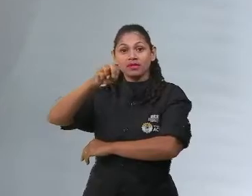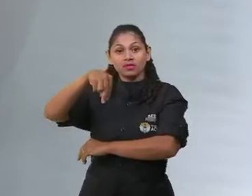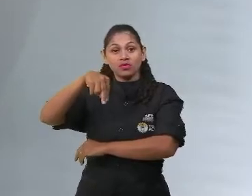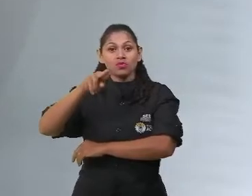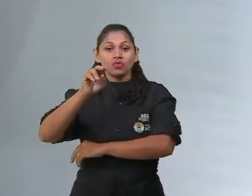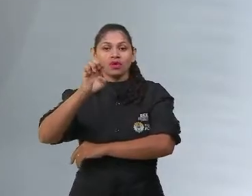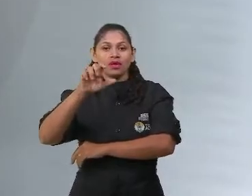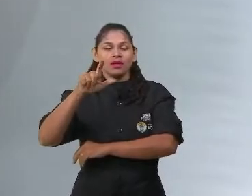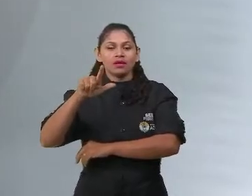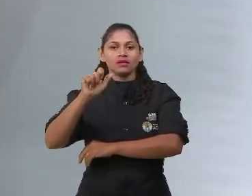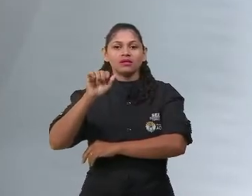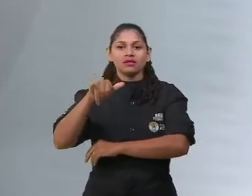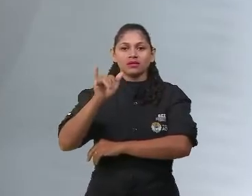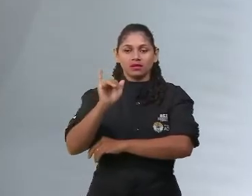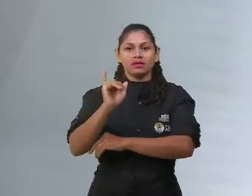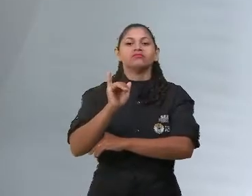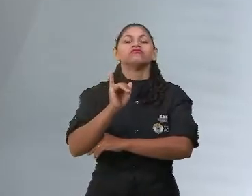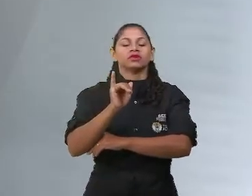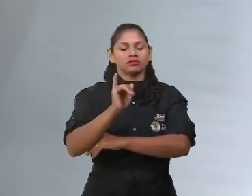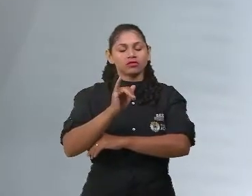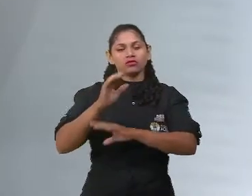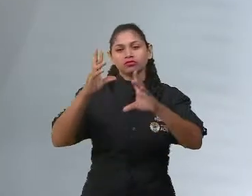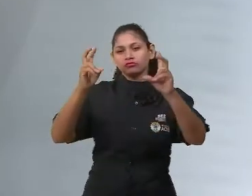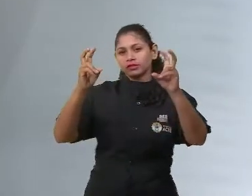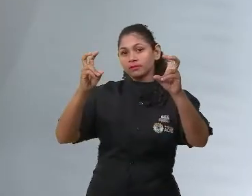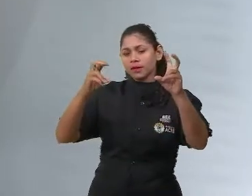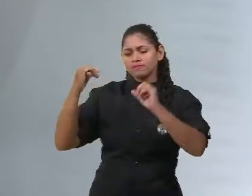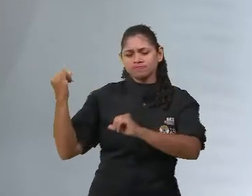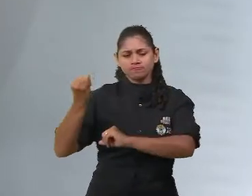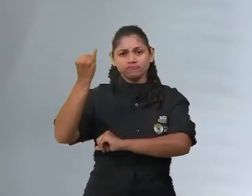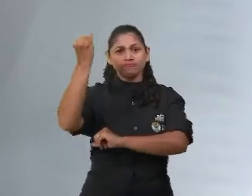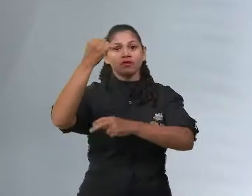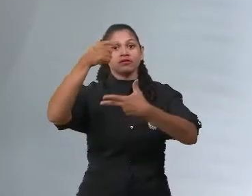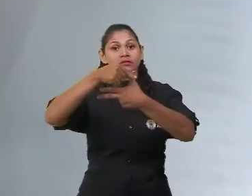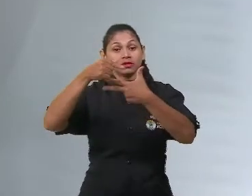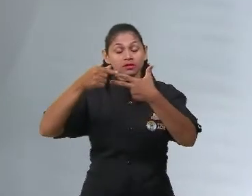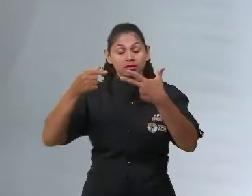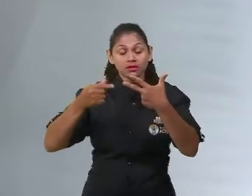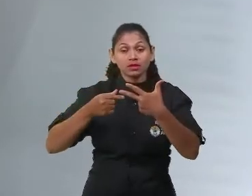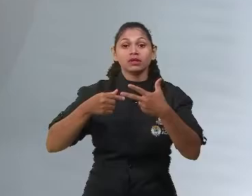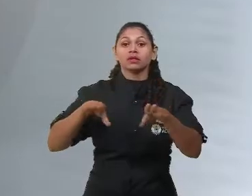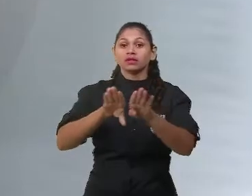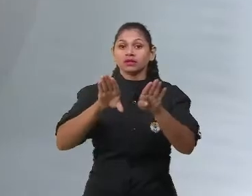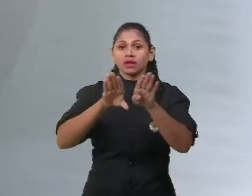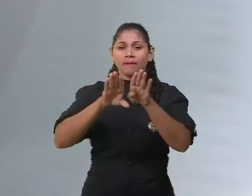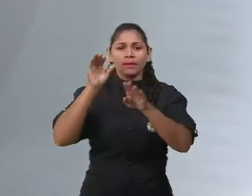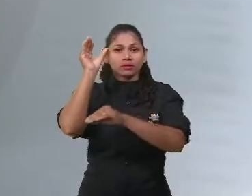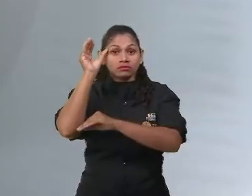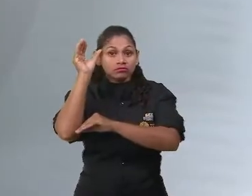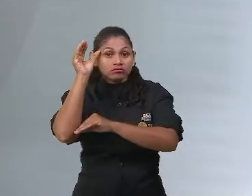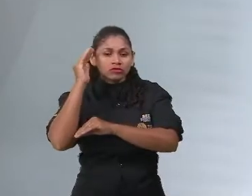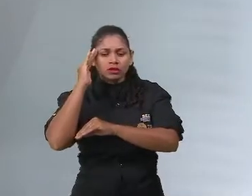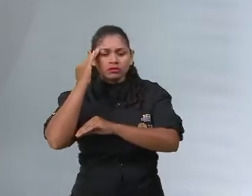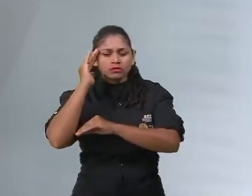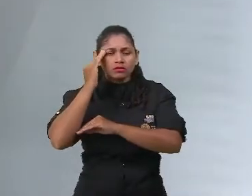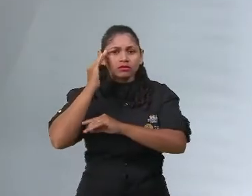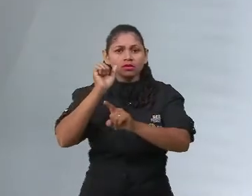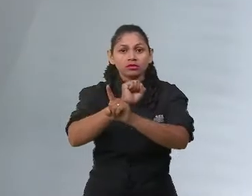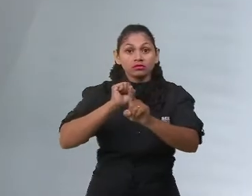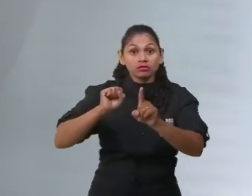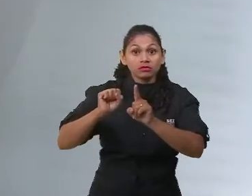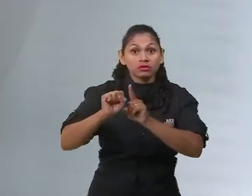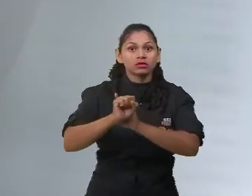são importantíssimos tanto para o Enem quanto para a compreensão da sociedade em si, que é o iluminismo.